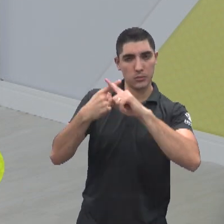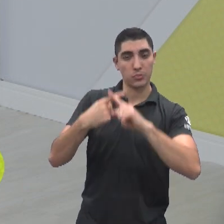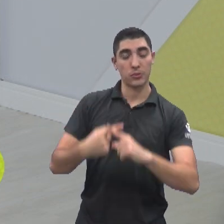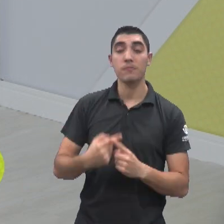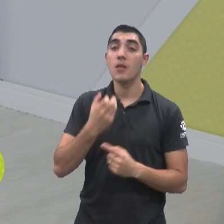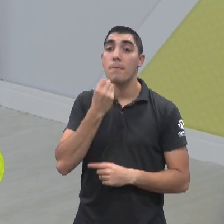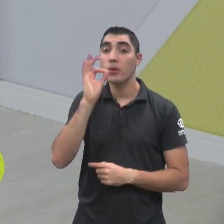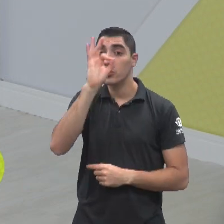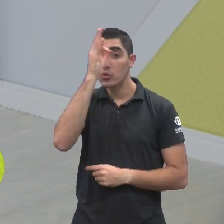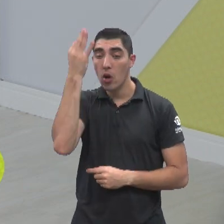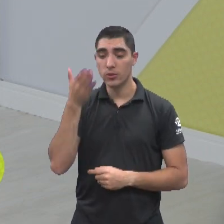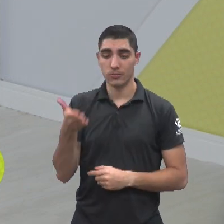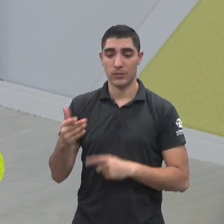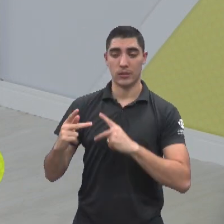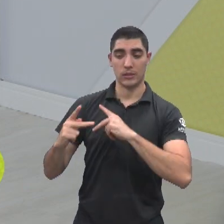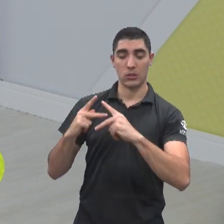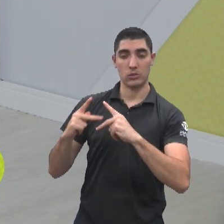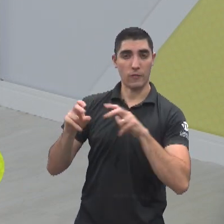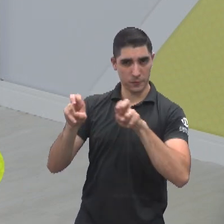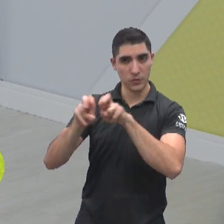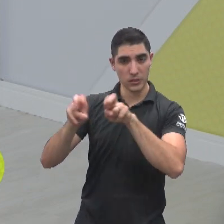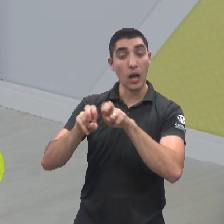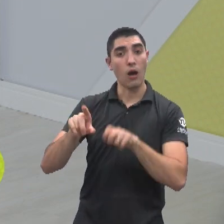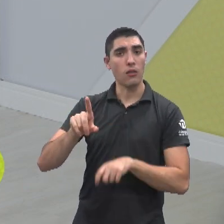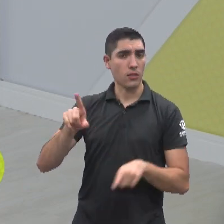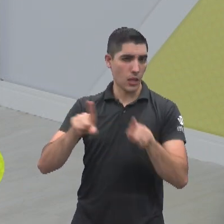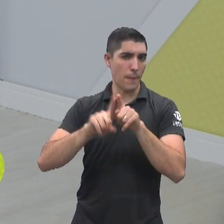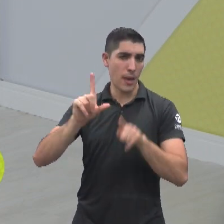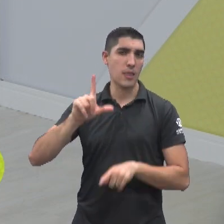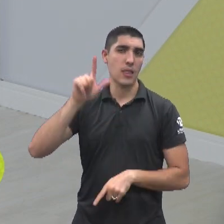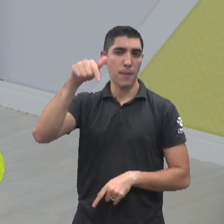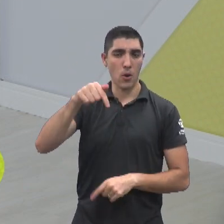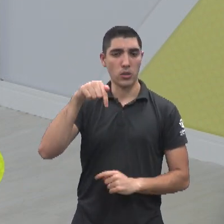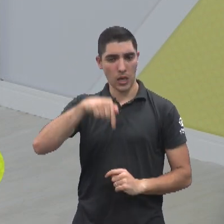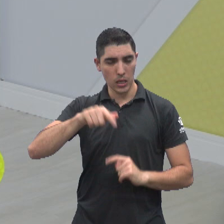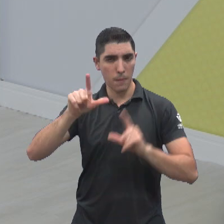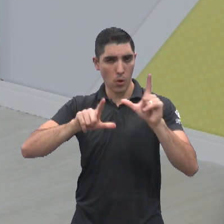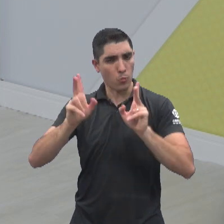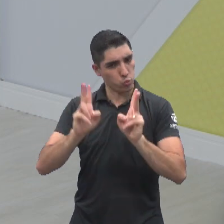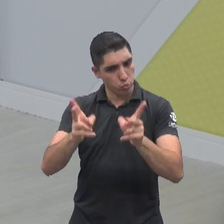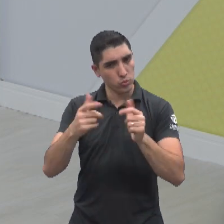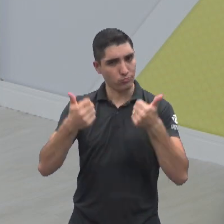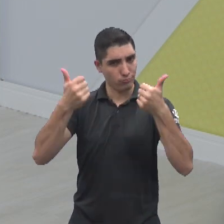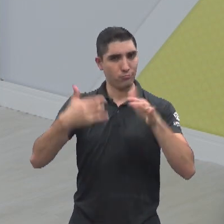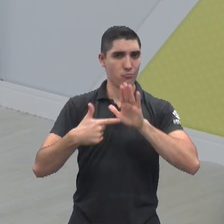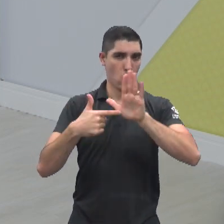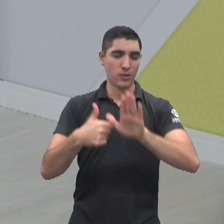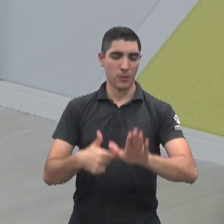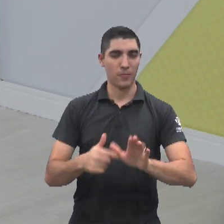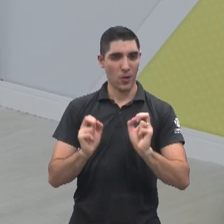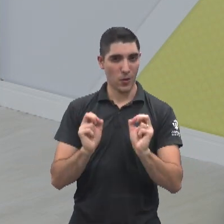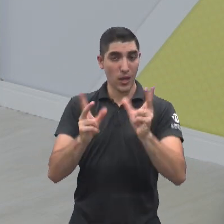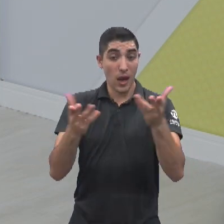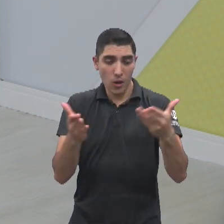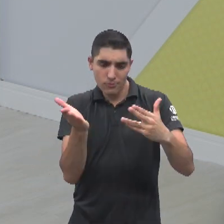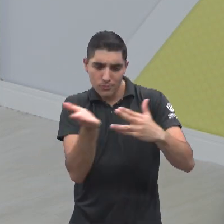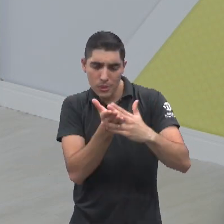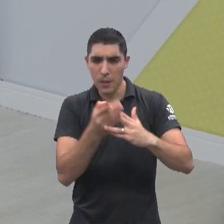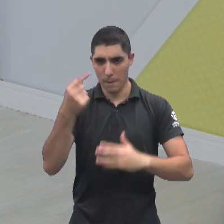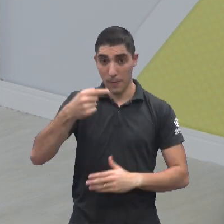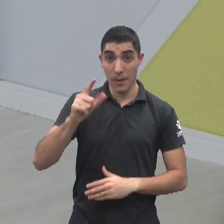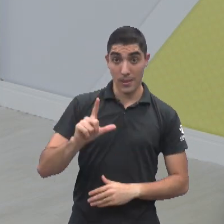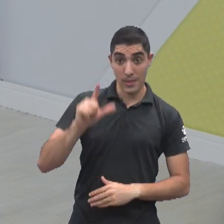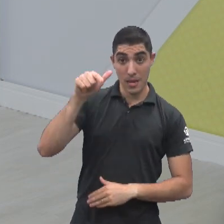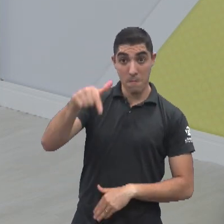para o São José Futsal e, claro, a gente vai falar muito mais deles aqui no decorrer do nosso programa, tá certo? A gente vai para o primeiro intervalo do dia. Na